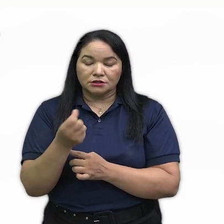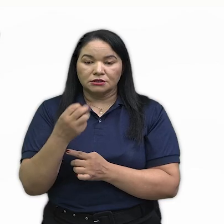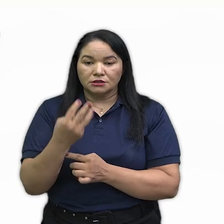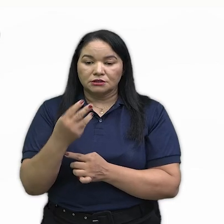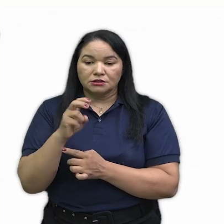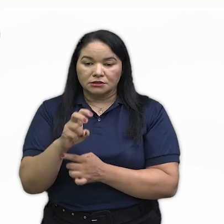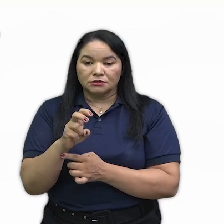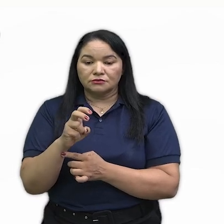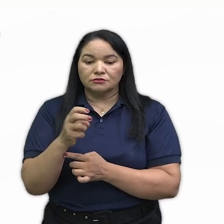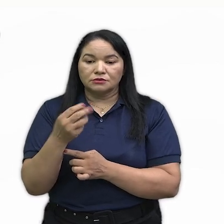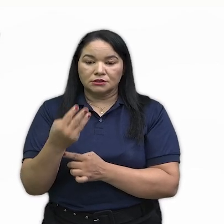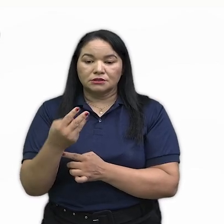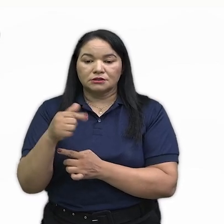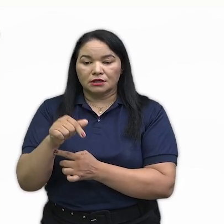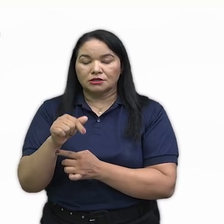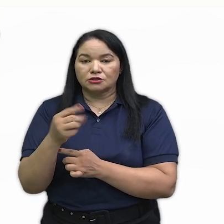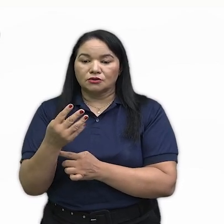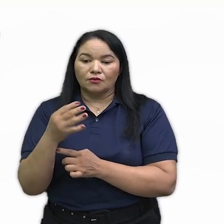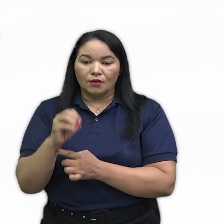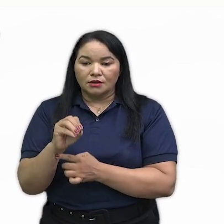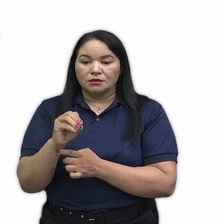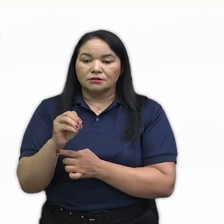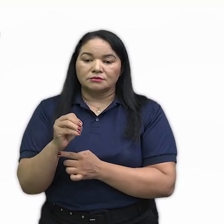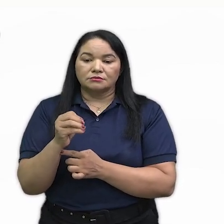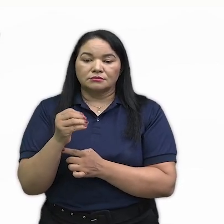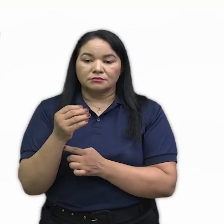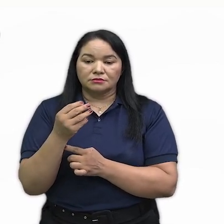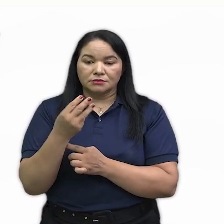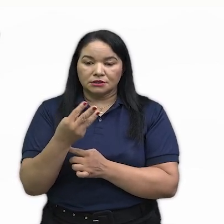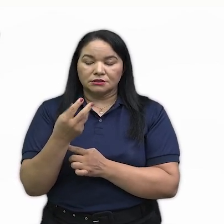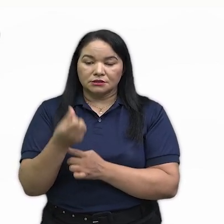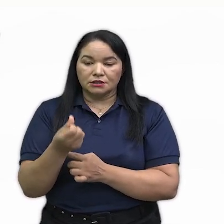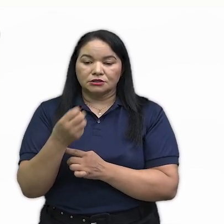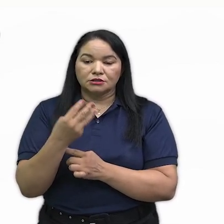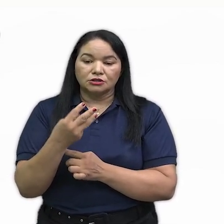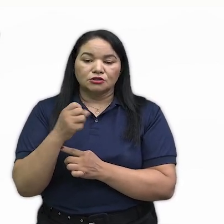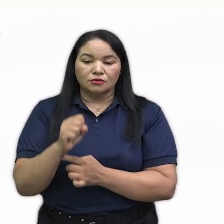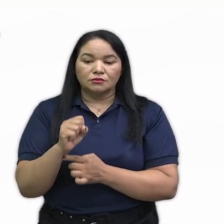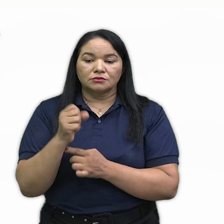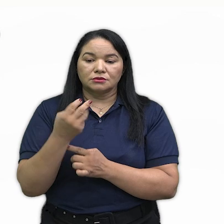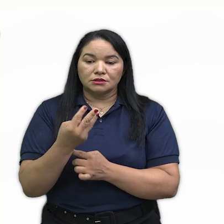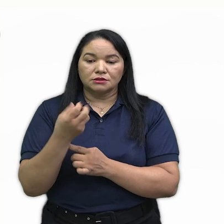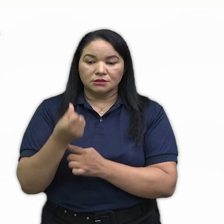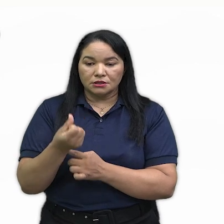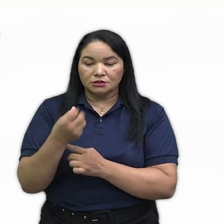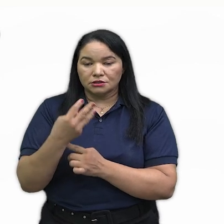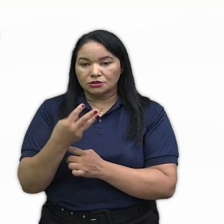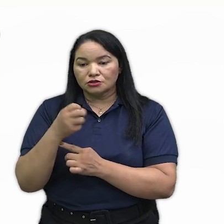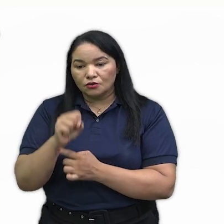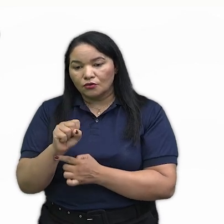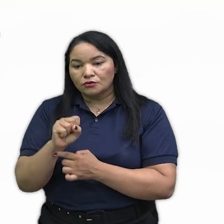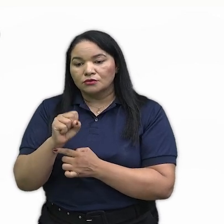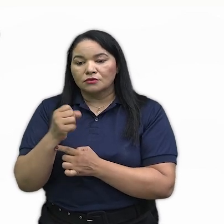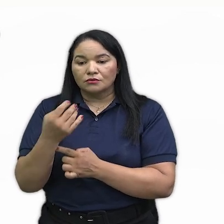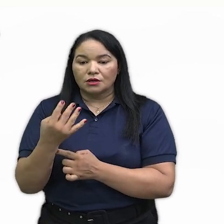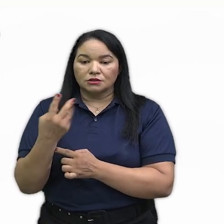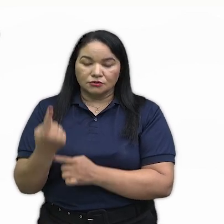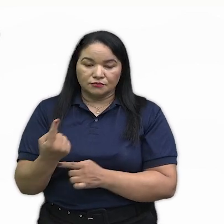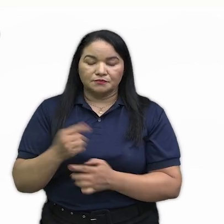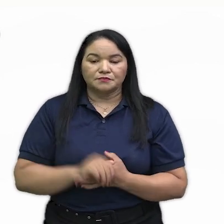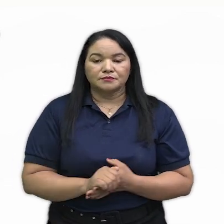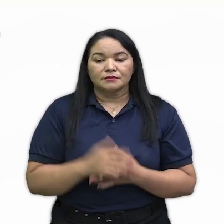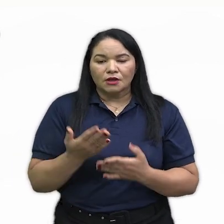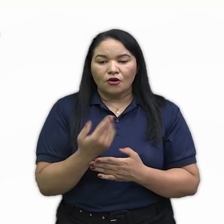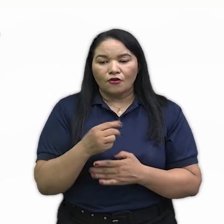35, 37, 40, 36, 38, 36, 38 e 41. Qual é